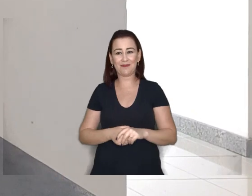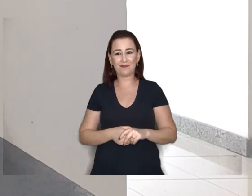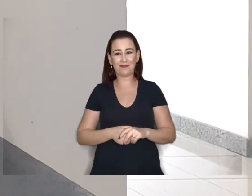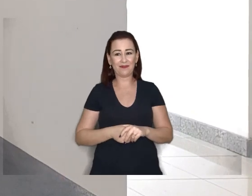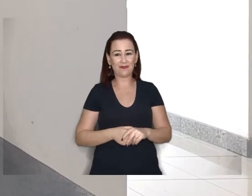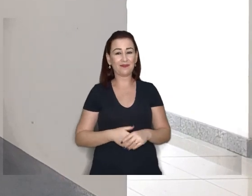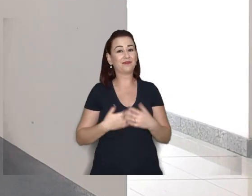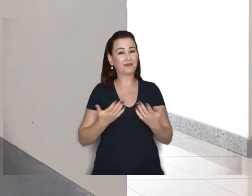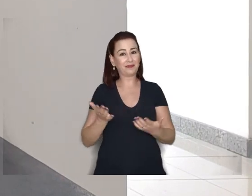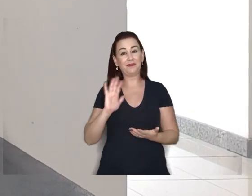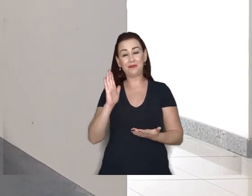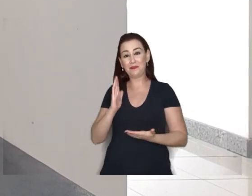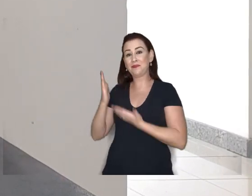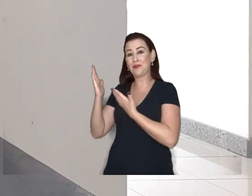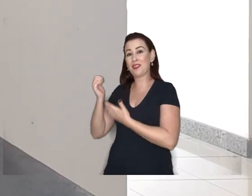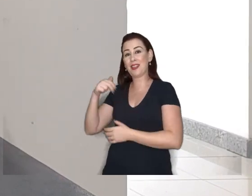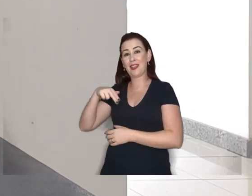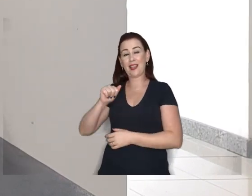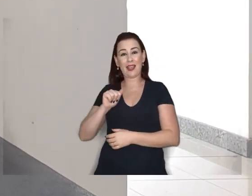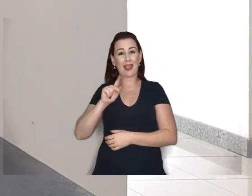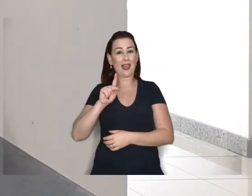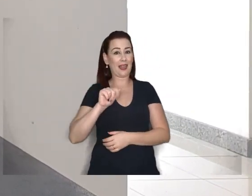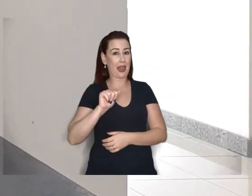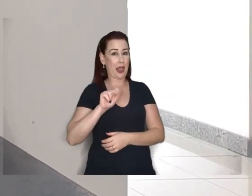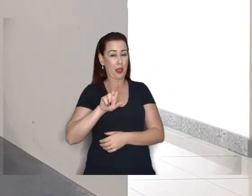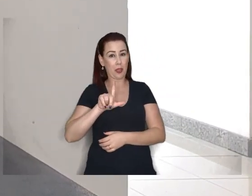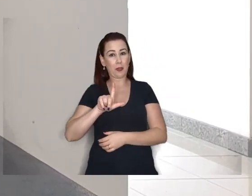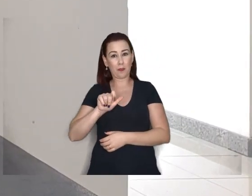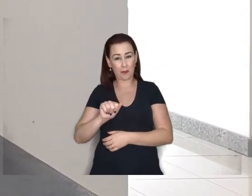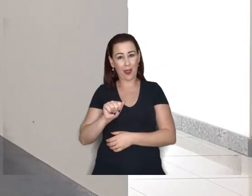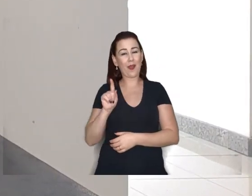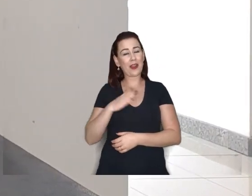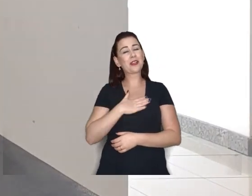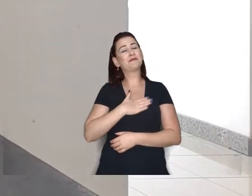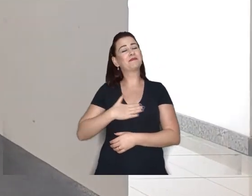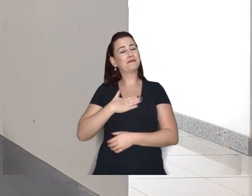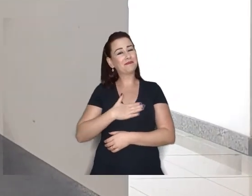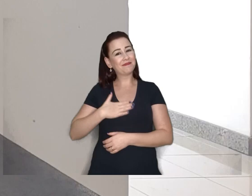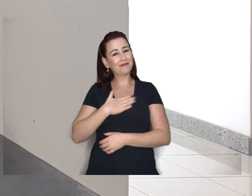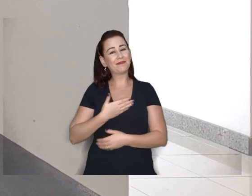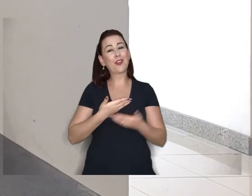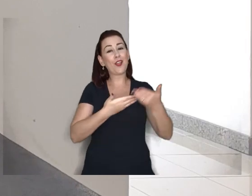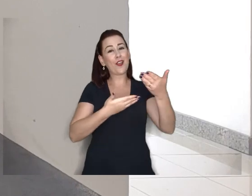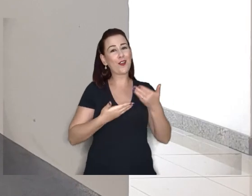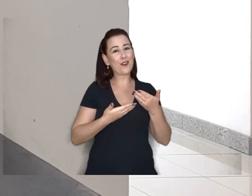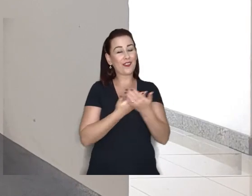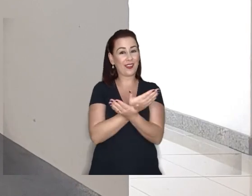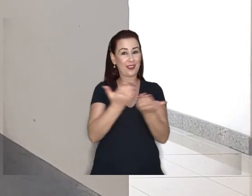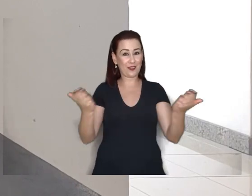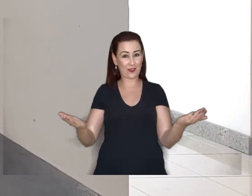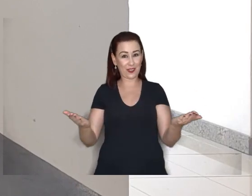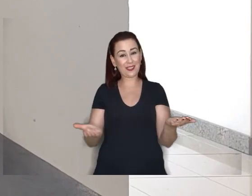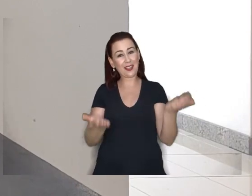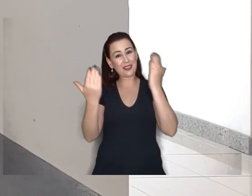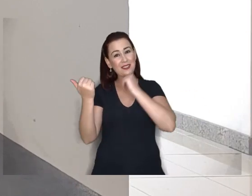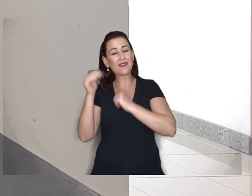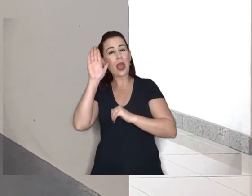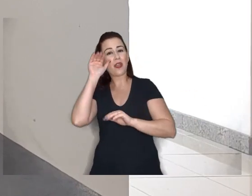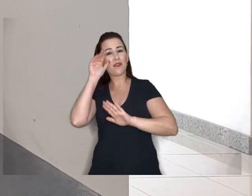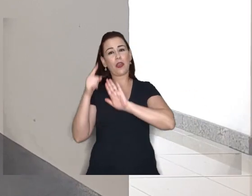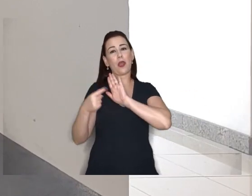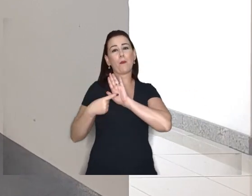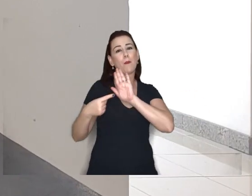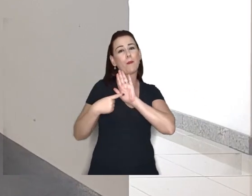Oi, gente, aqui é a Ana Paula, gerente de Gente da Belgo Becarte. Com muito prazer que eu venho convidar todos vocês para a nossa